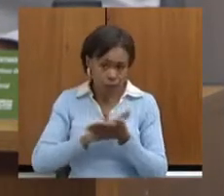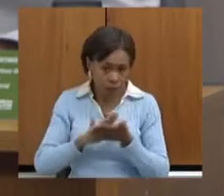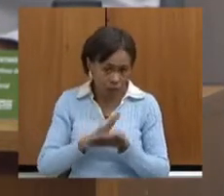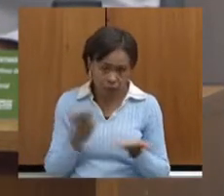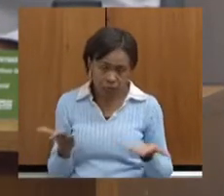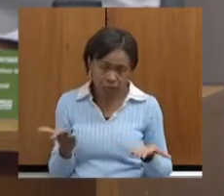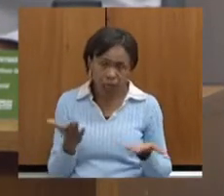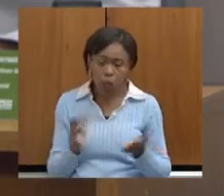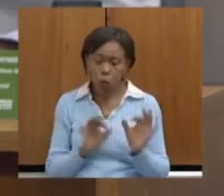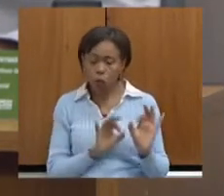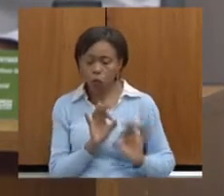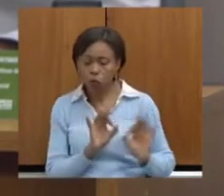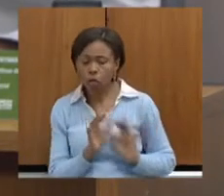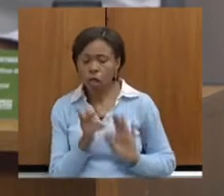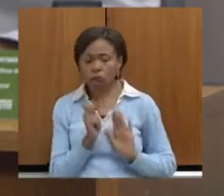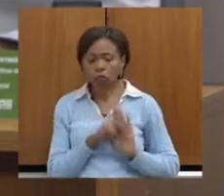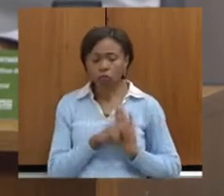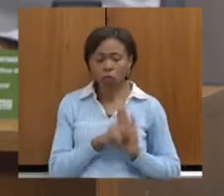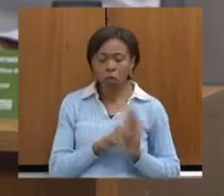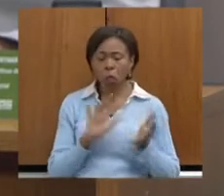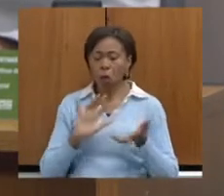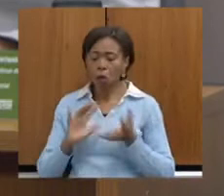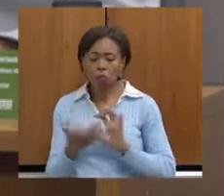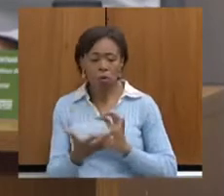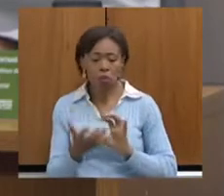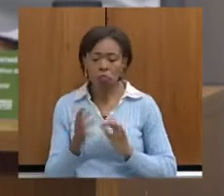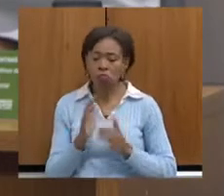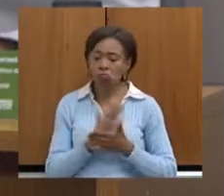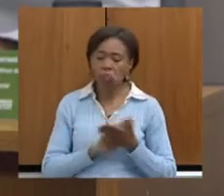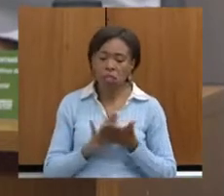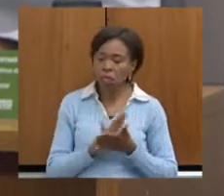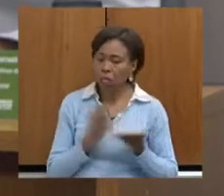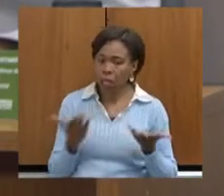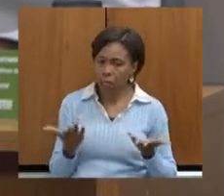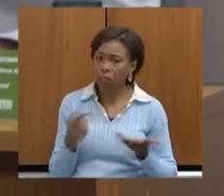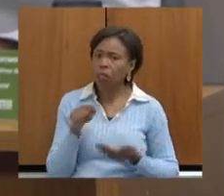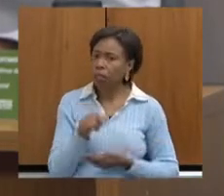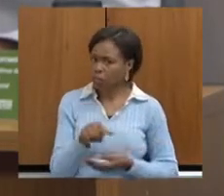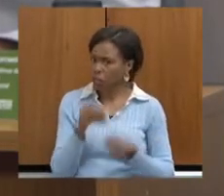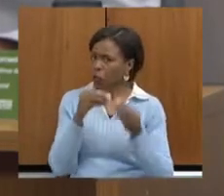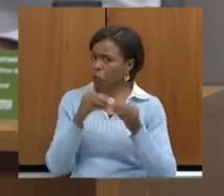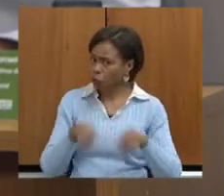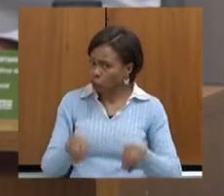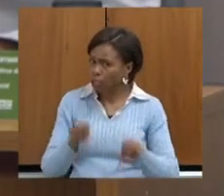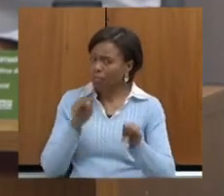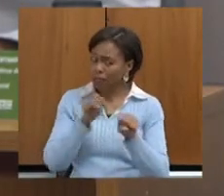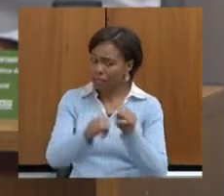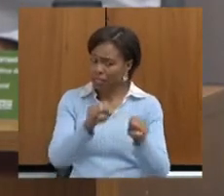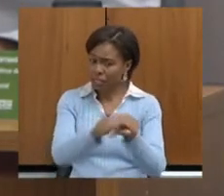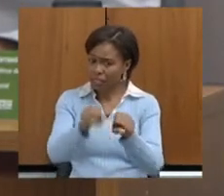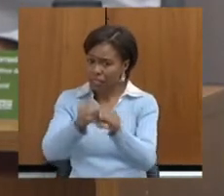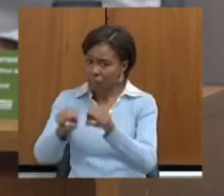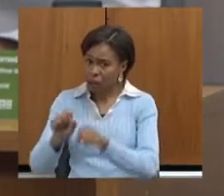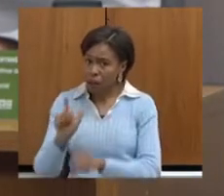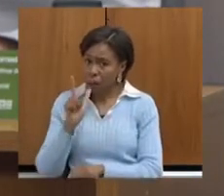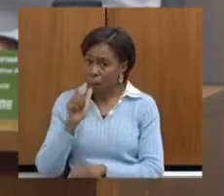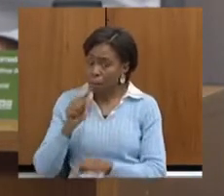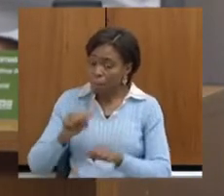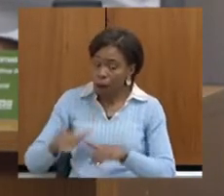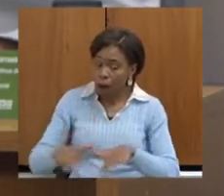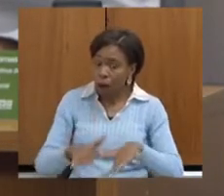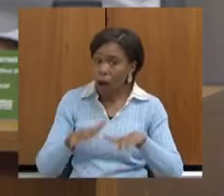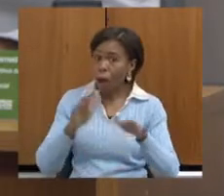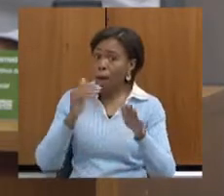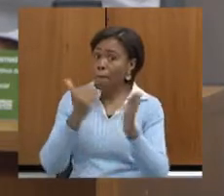um projeto ele recuperação do meio ambiente esses danos vai só aumentando para gente né emissor Vai vendo o